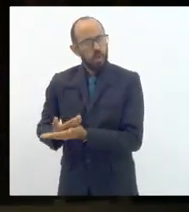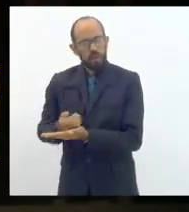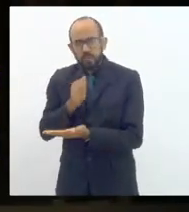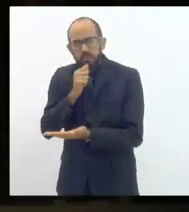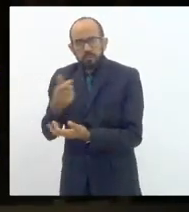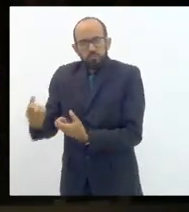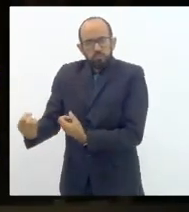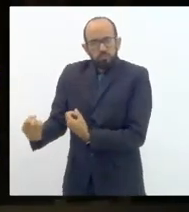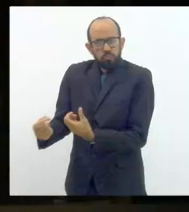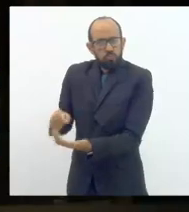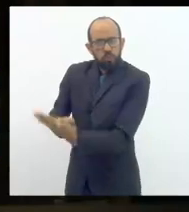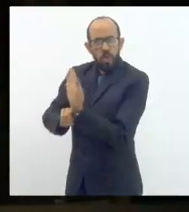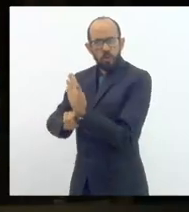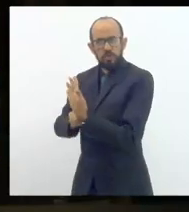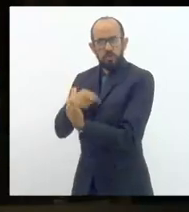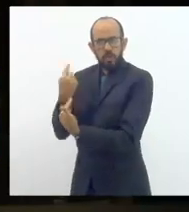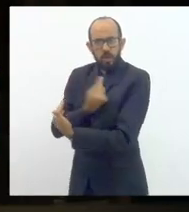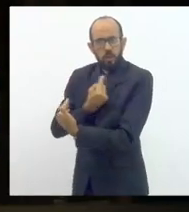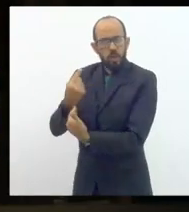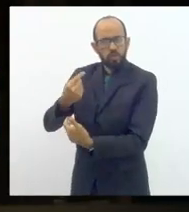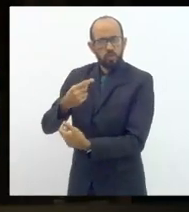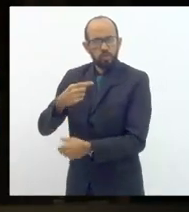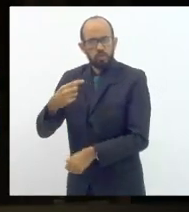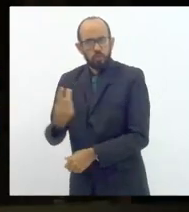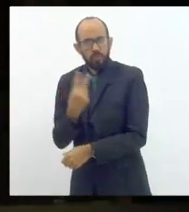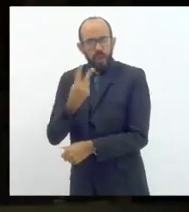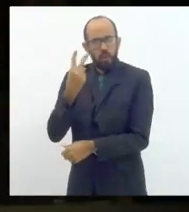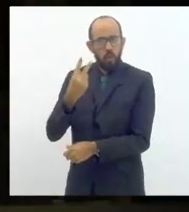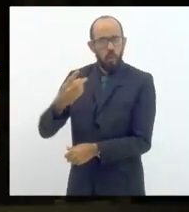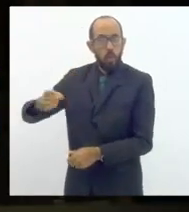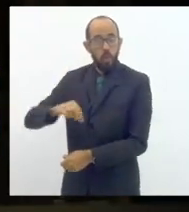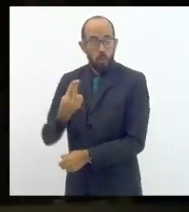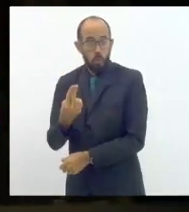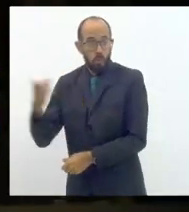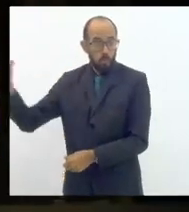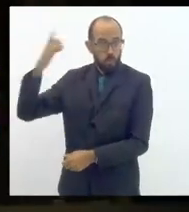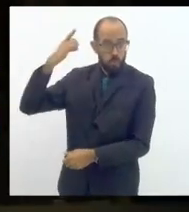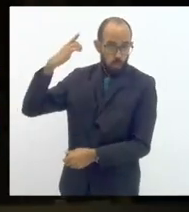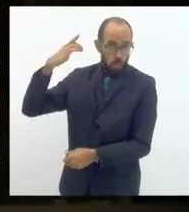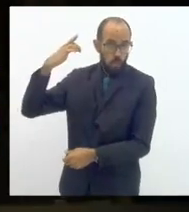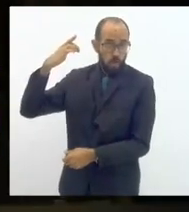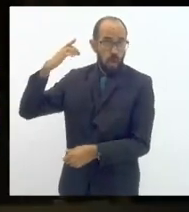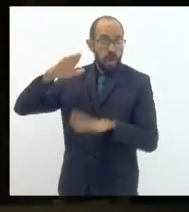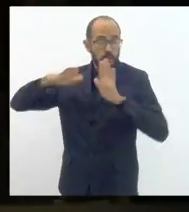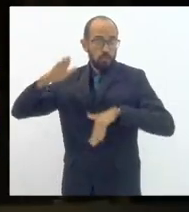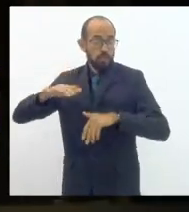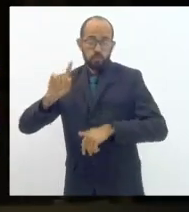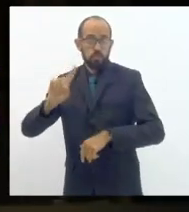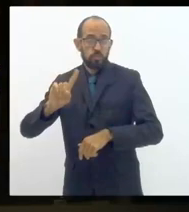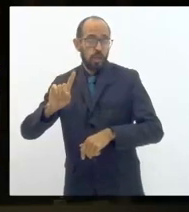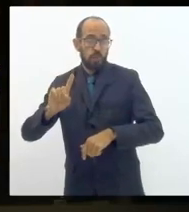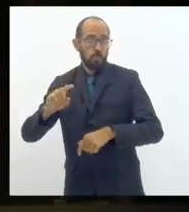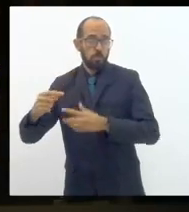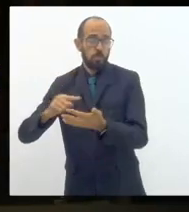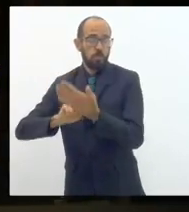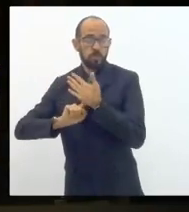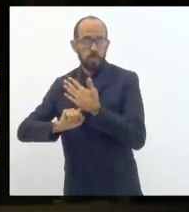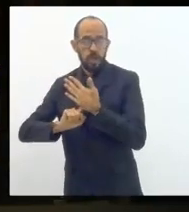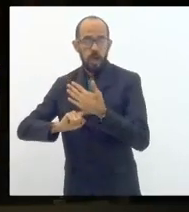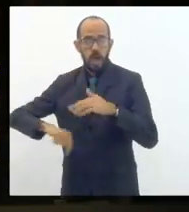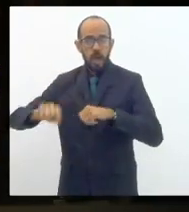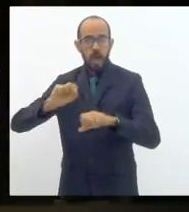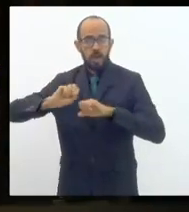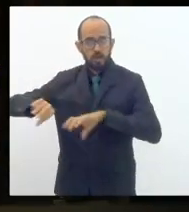forma de mostrarmos o nosso talento, o nosso valor. A escola, muitas das vezes, não nos mostra isso. A educação do